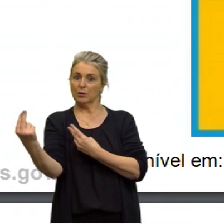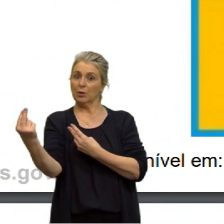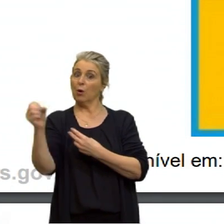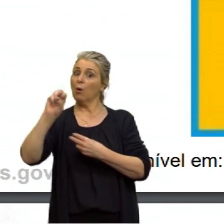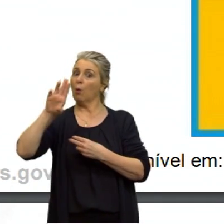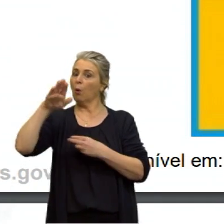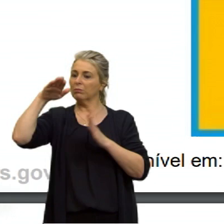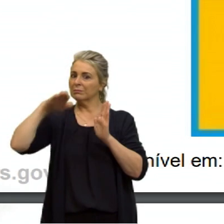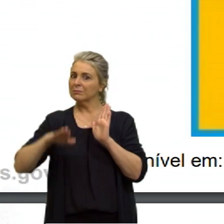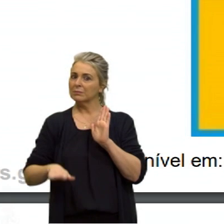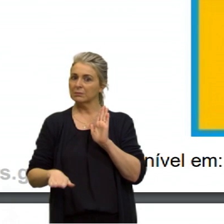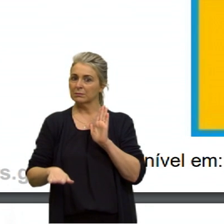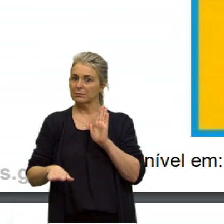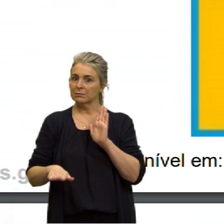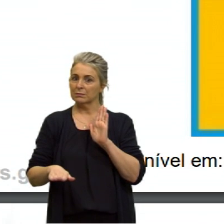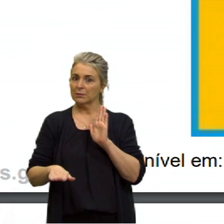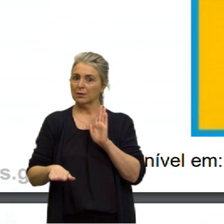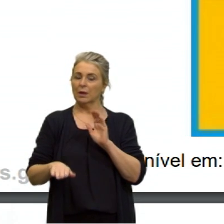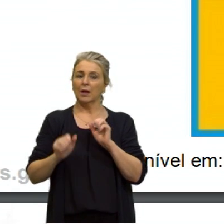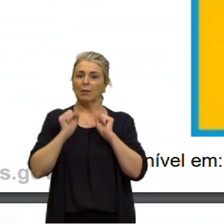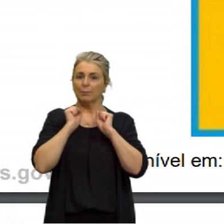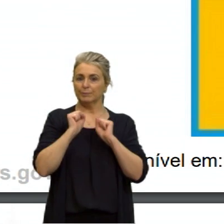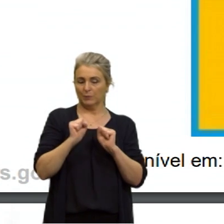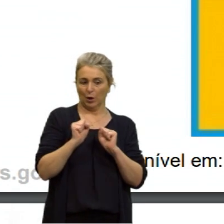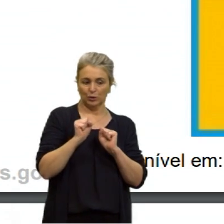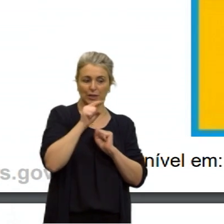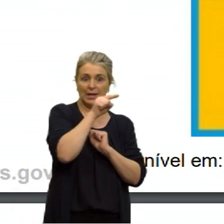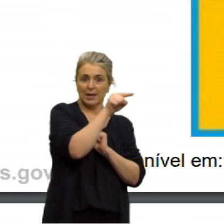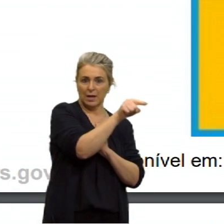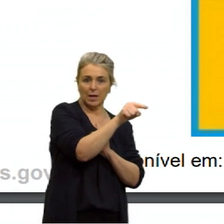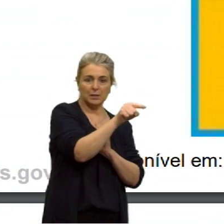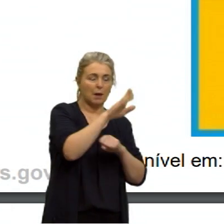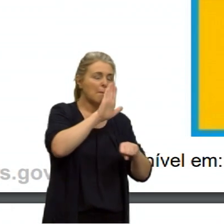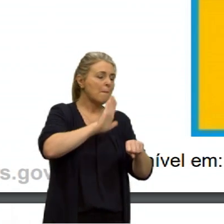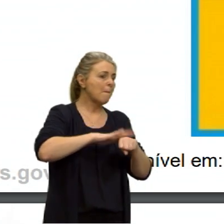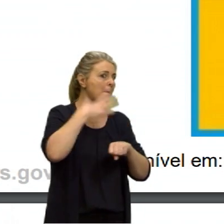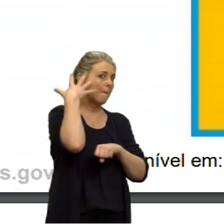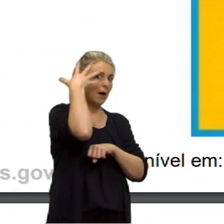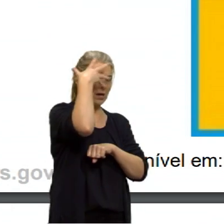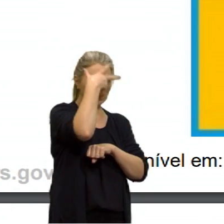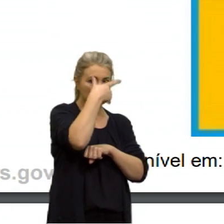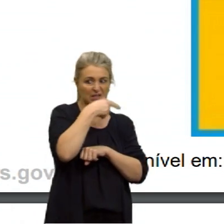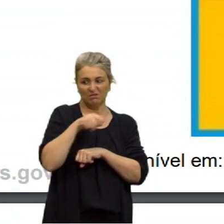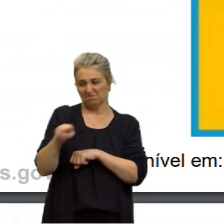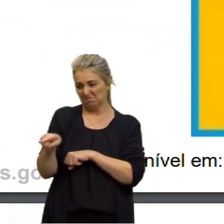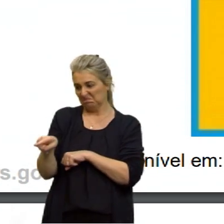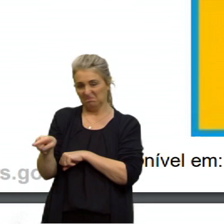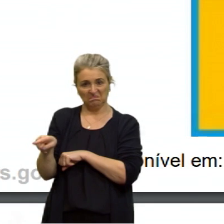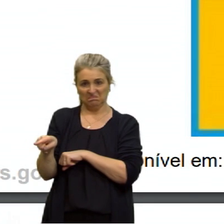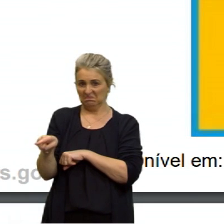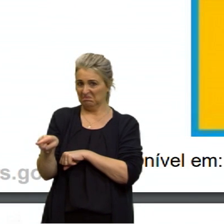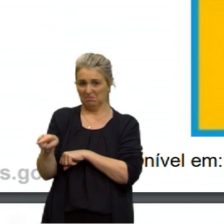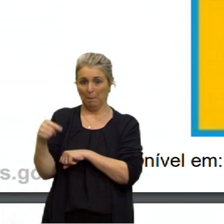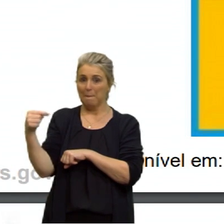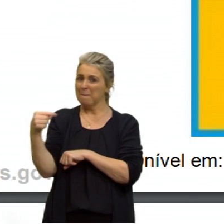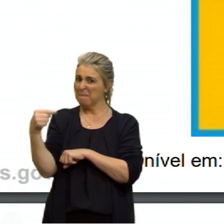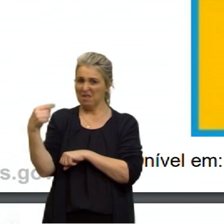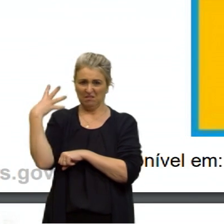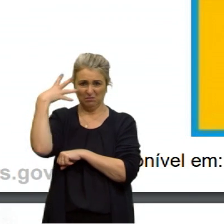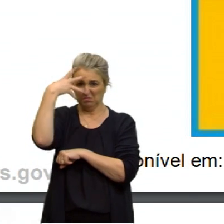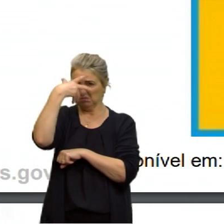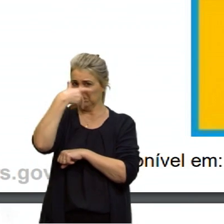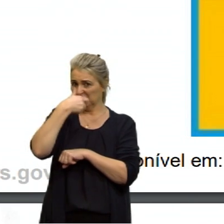eu posso dizer e esse rapaz é mais lindo do que esse é e eu tô